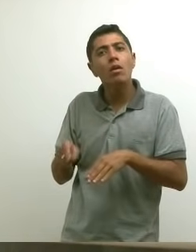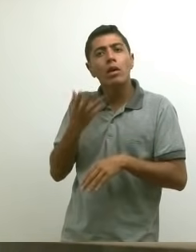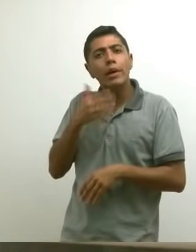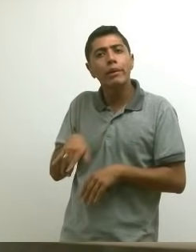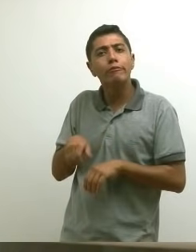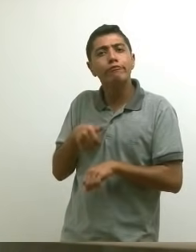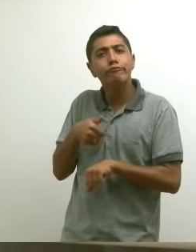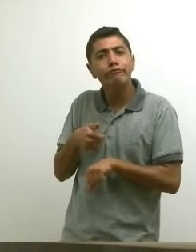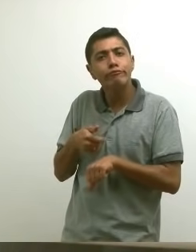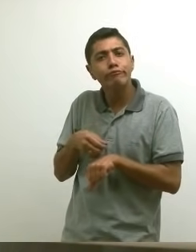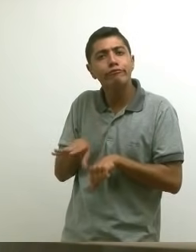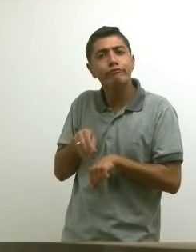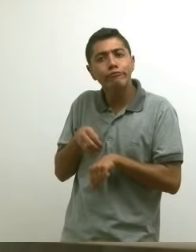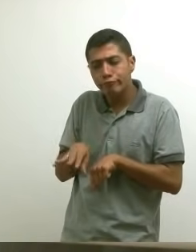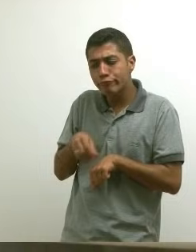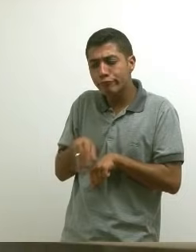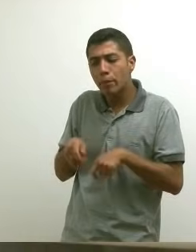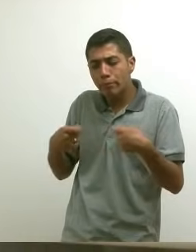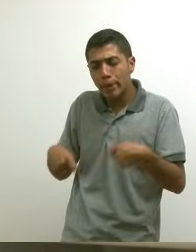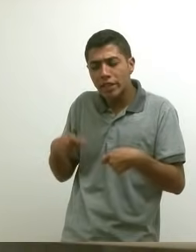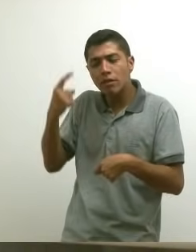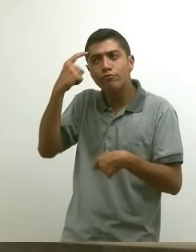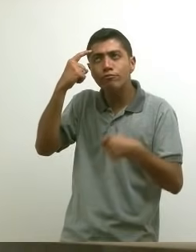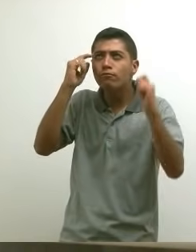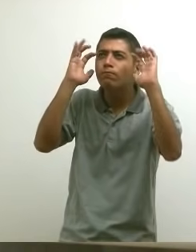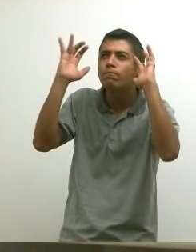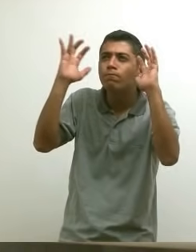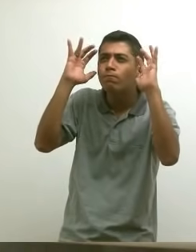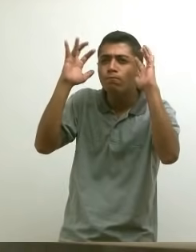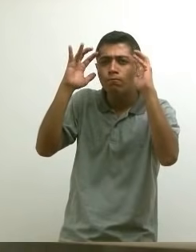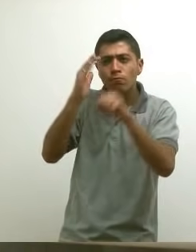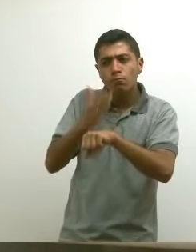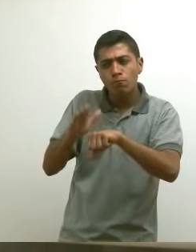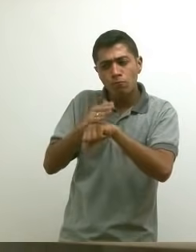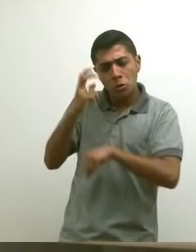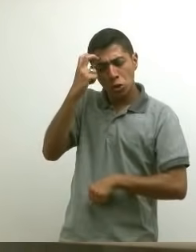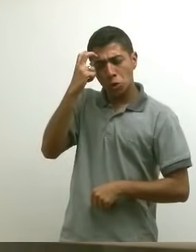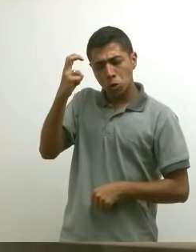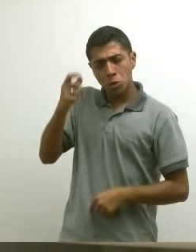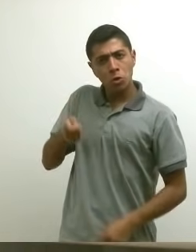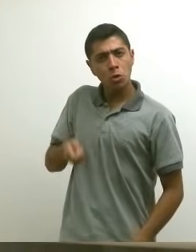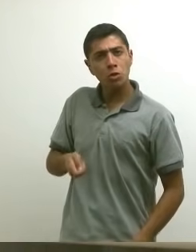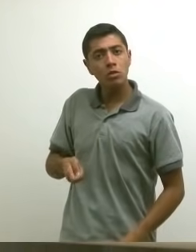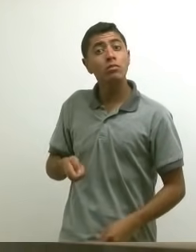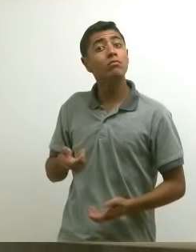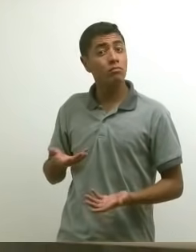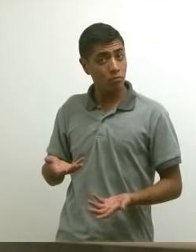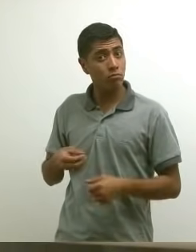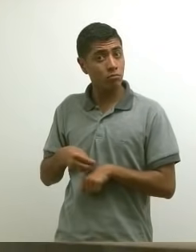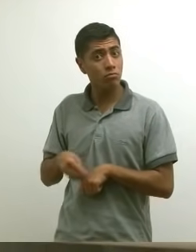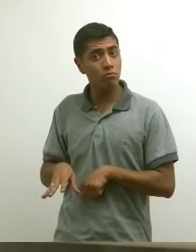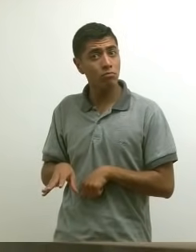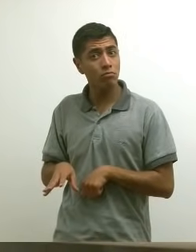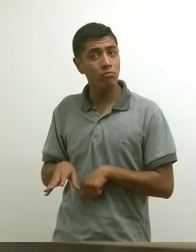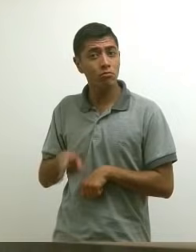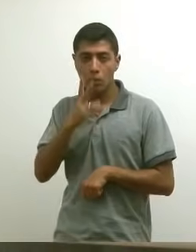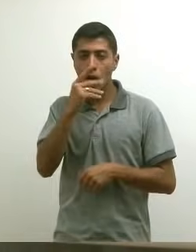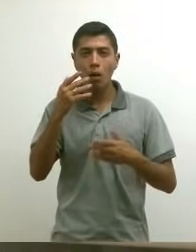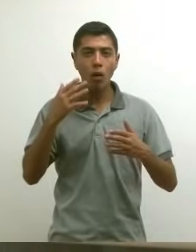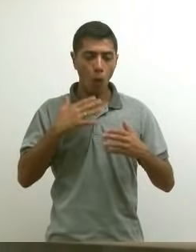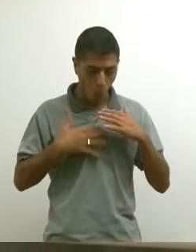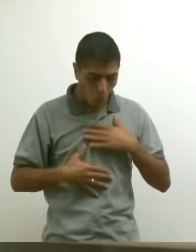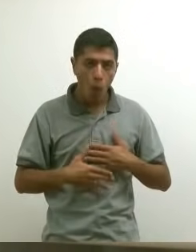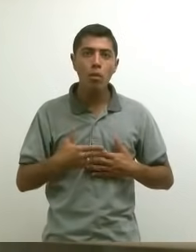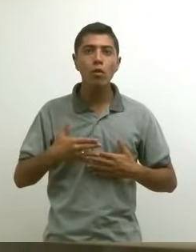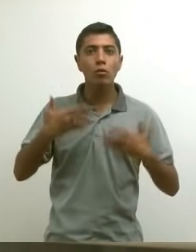boa relação com seu corpo e com sua percepção sensorial e com sua motricidade então isso